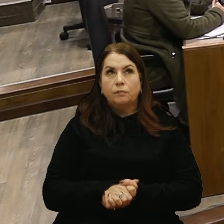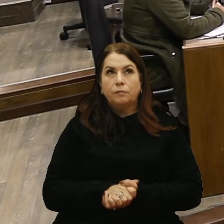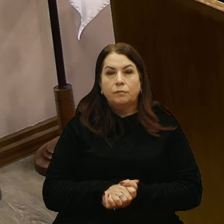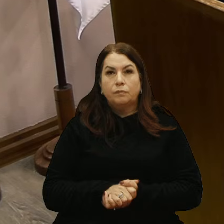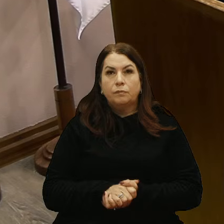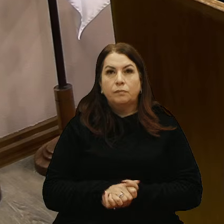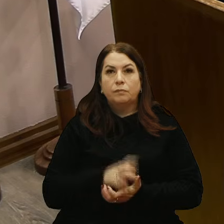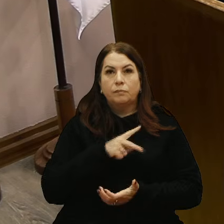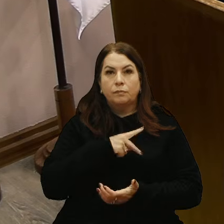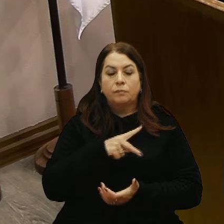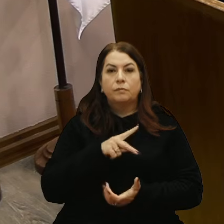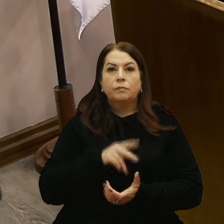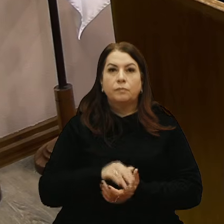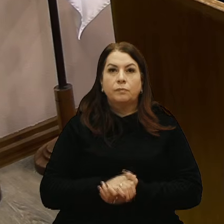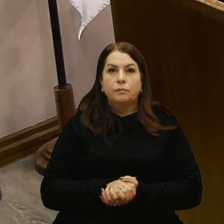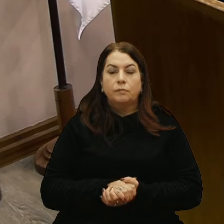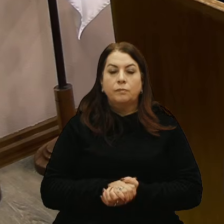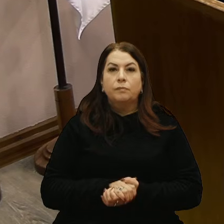Senhor presidente,